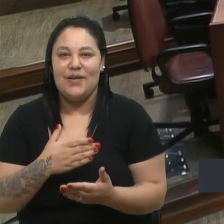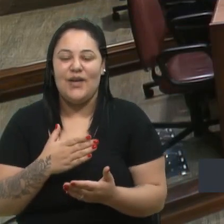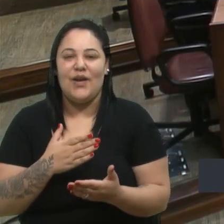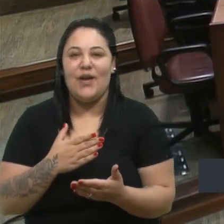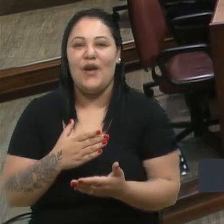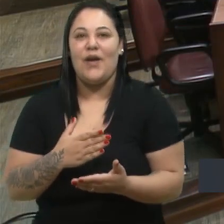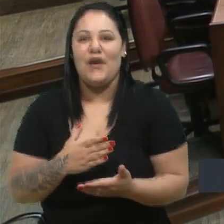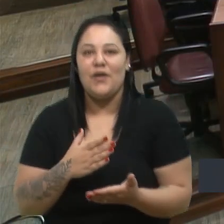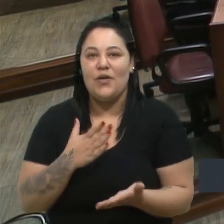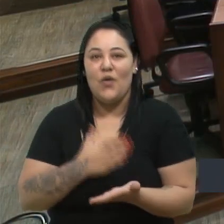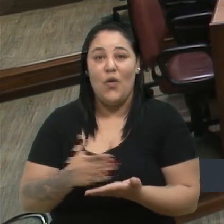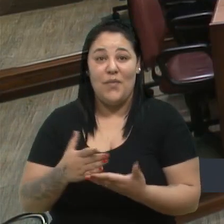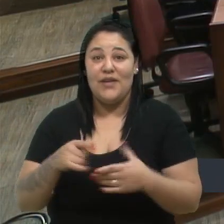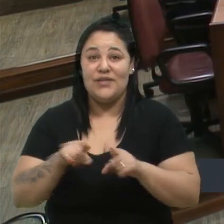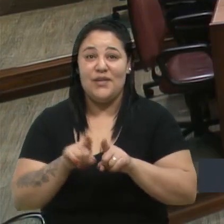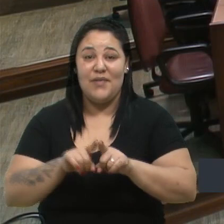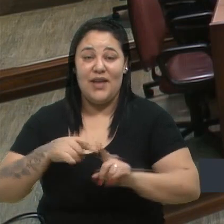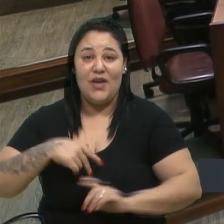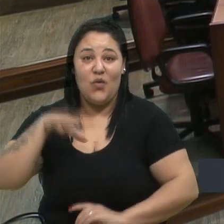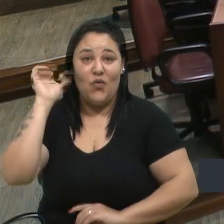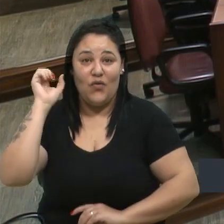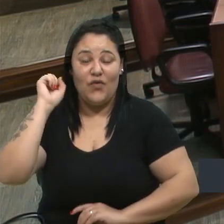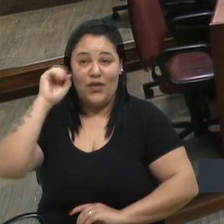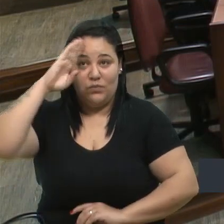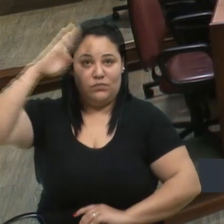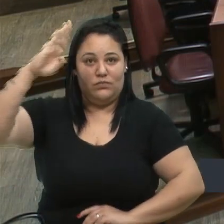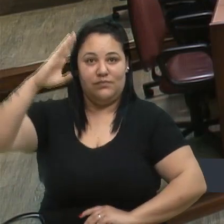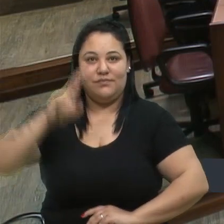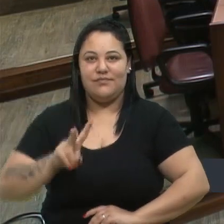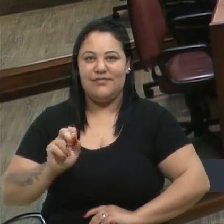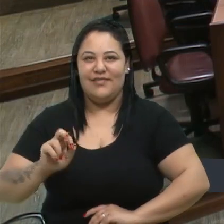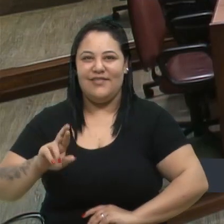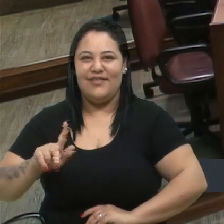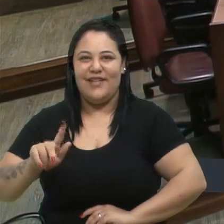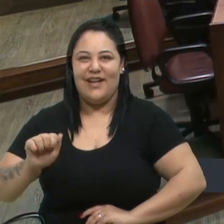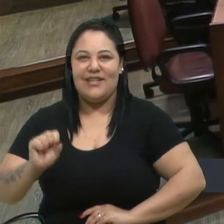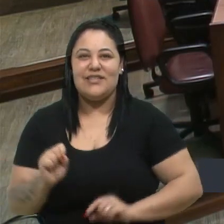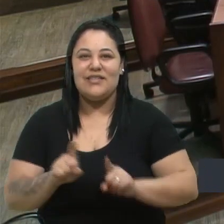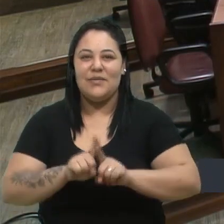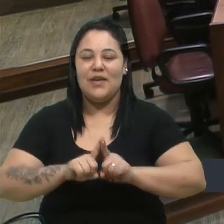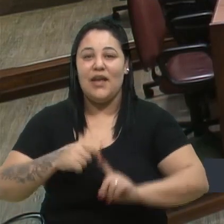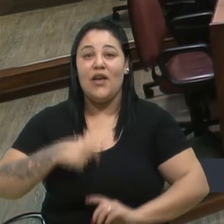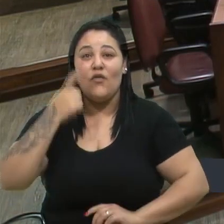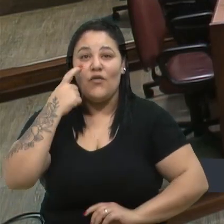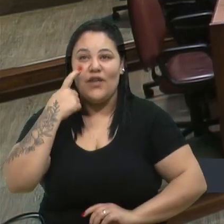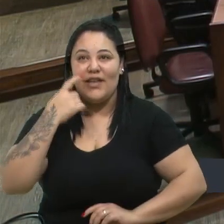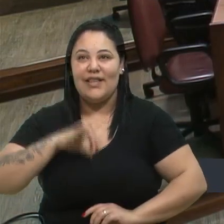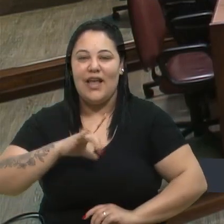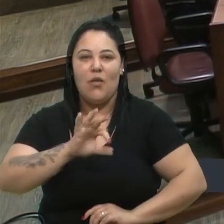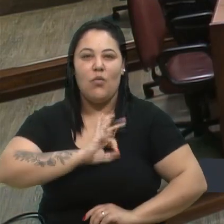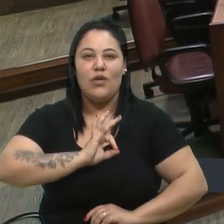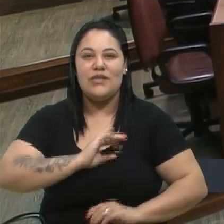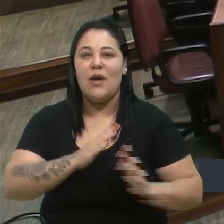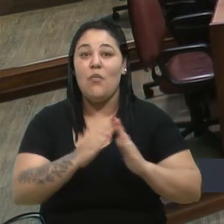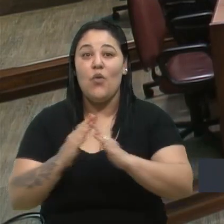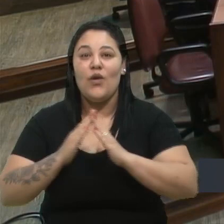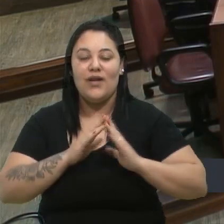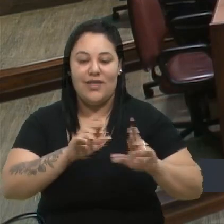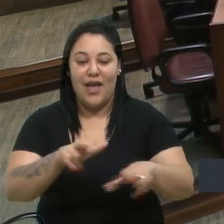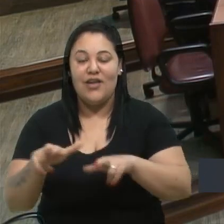o Coronel Vargas aqui, eu vi que o fato de ter policiais morando na região